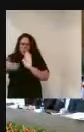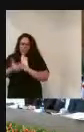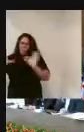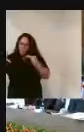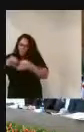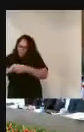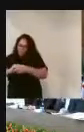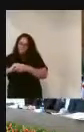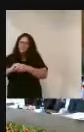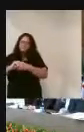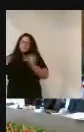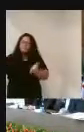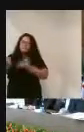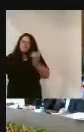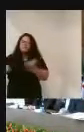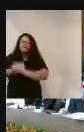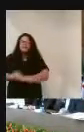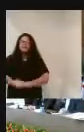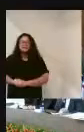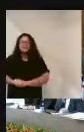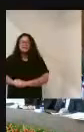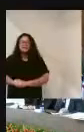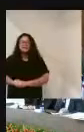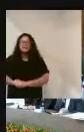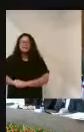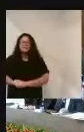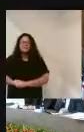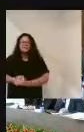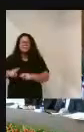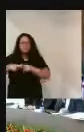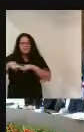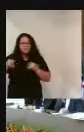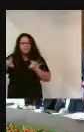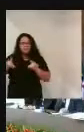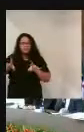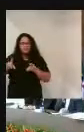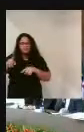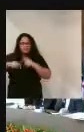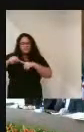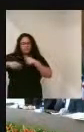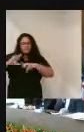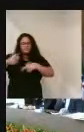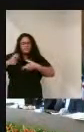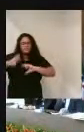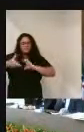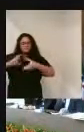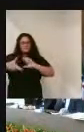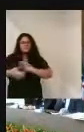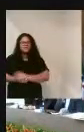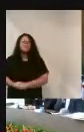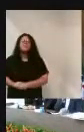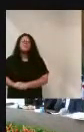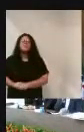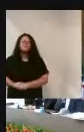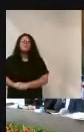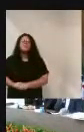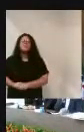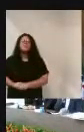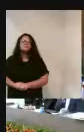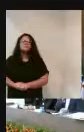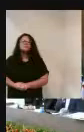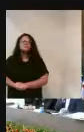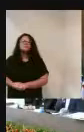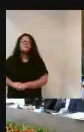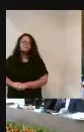gestão da Centicop, e é apenas pela venda do material reciclável, né? Aqui são onde estamos